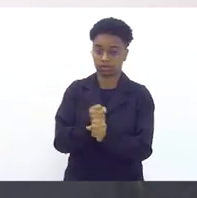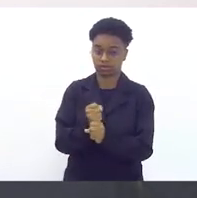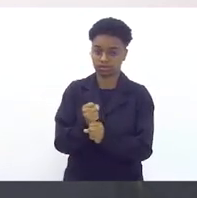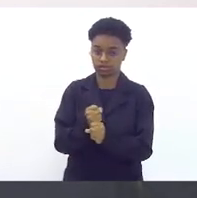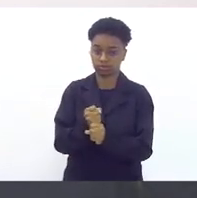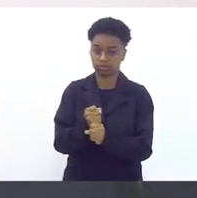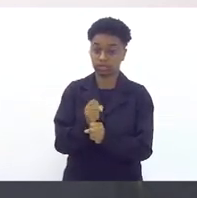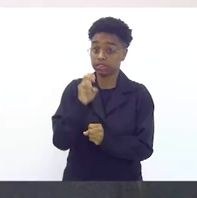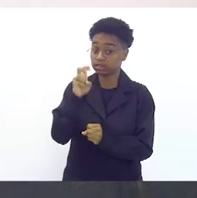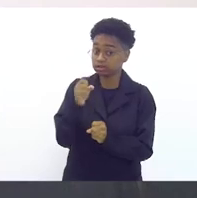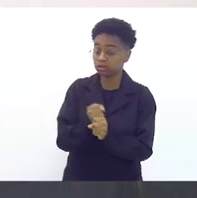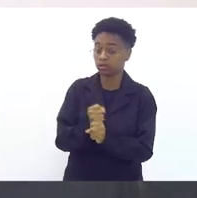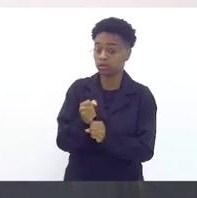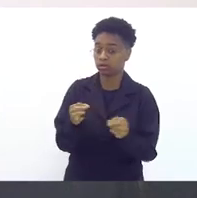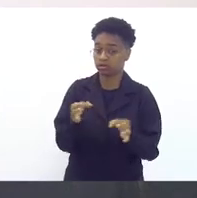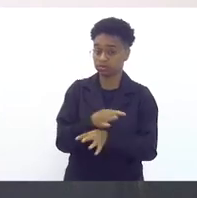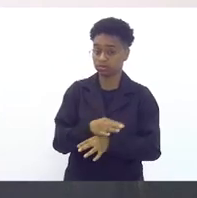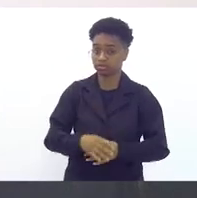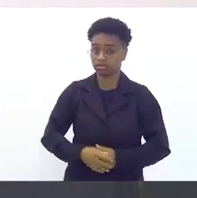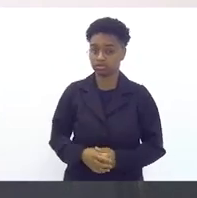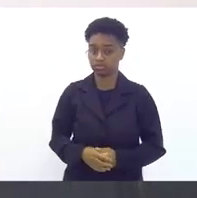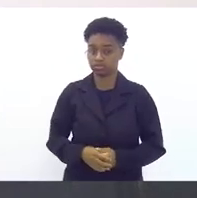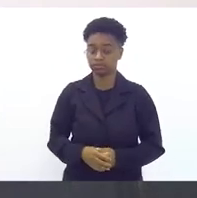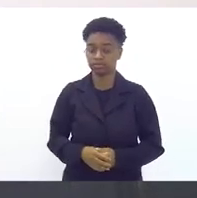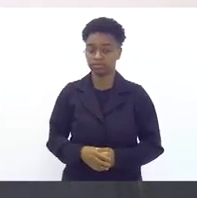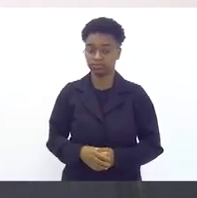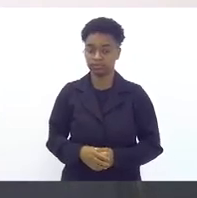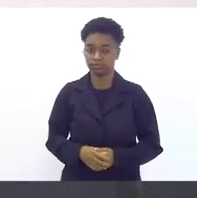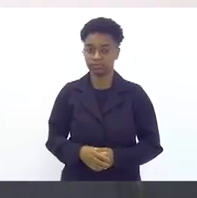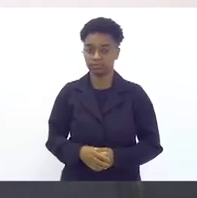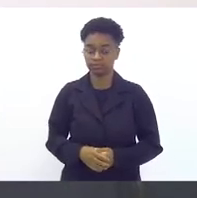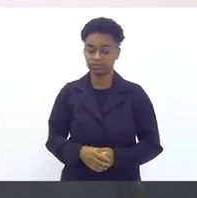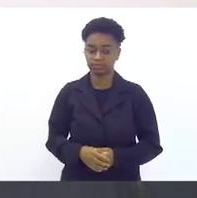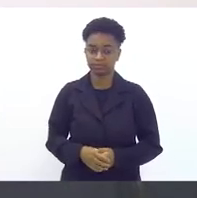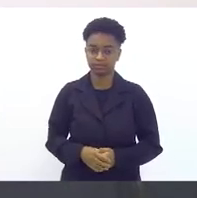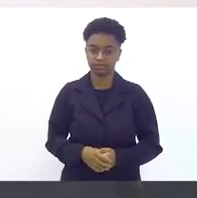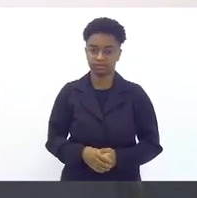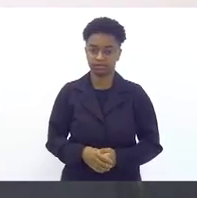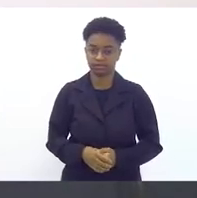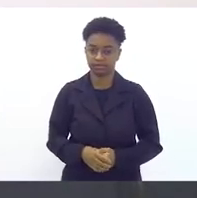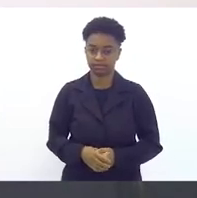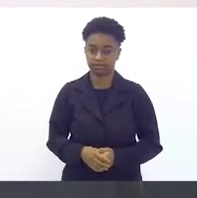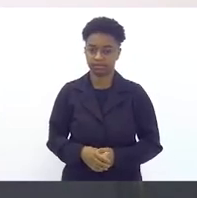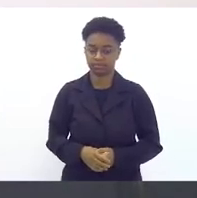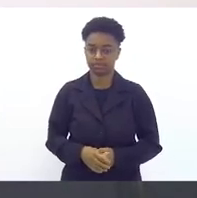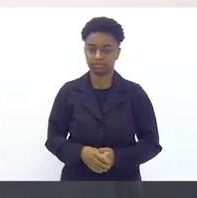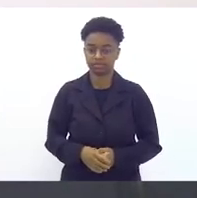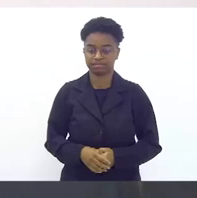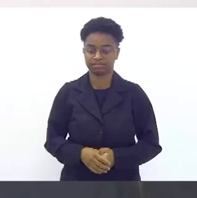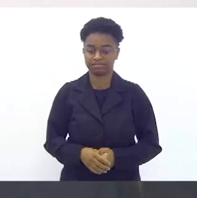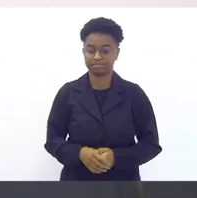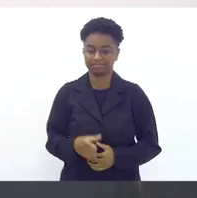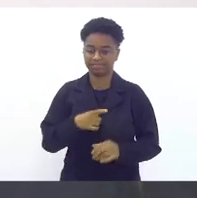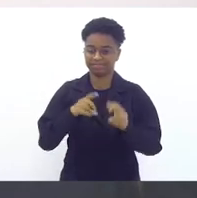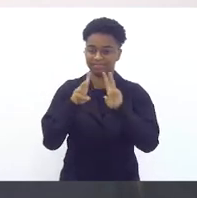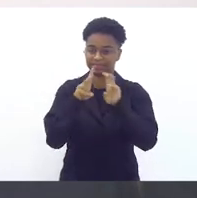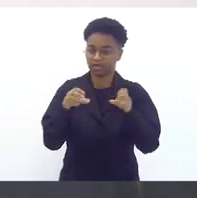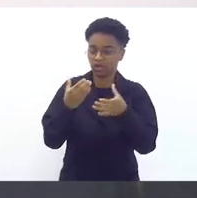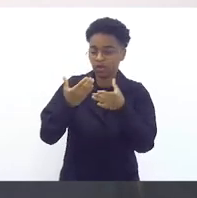5 anos. 5 anos. Bom, esta é uma questão. Aí vem a questão do concurso